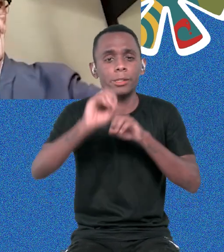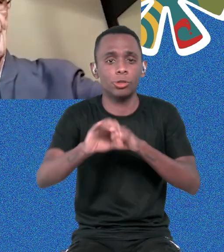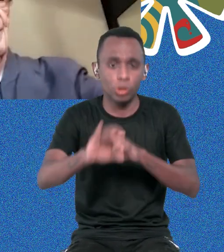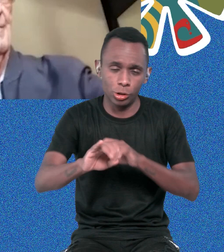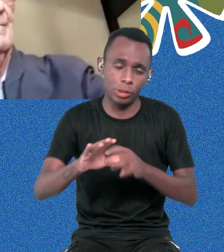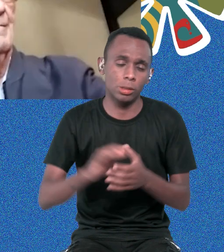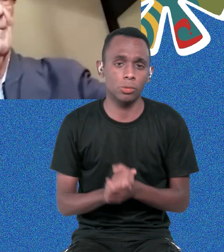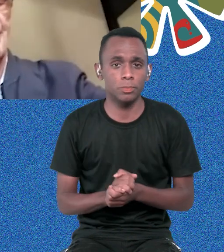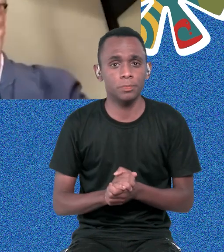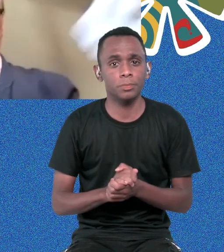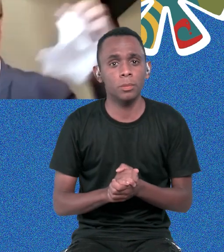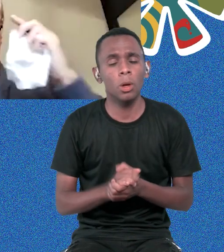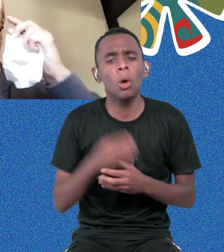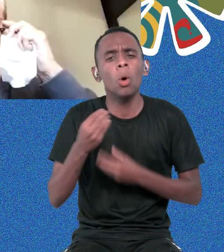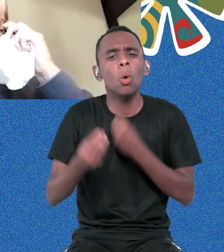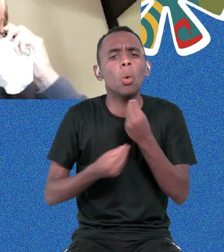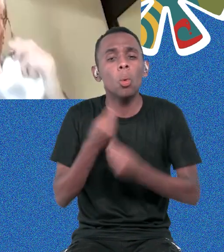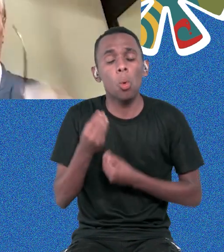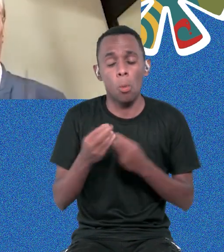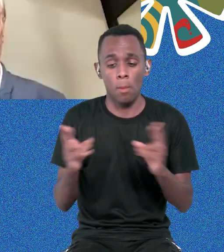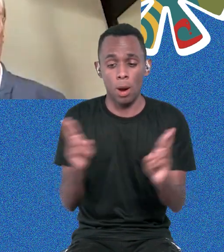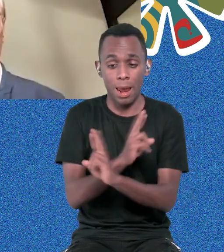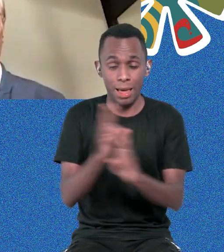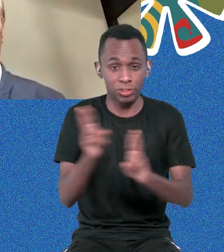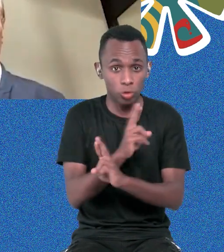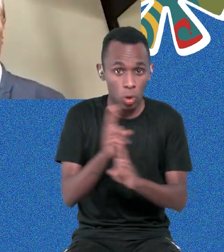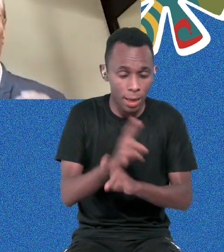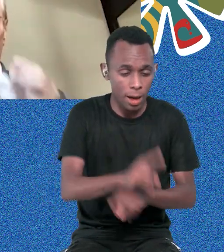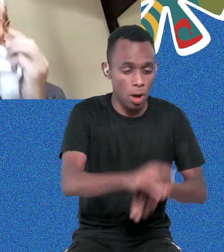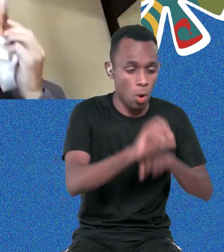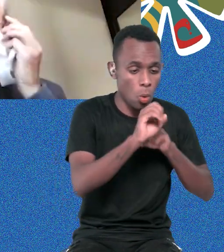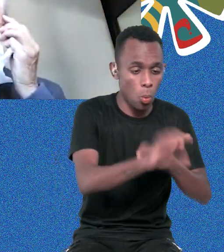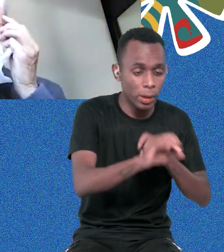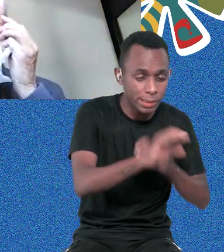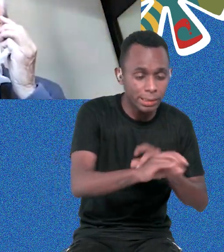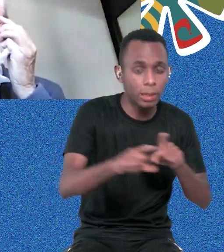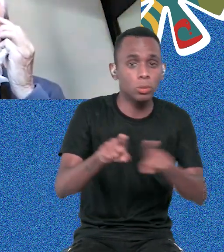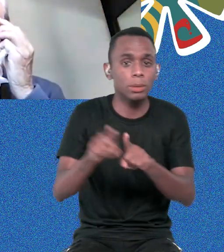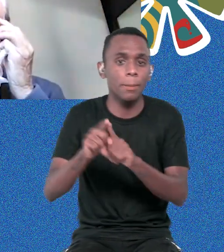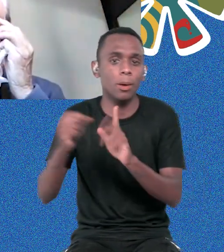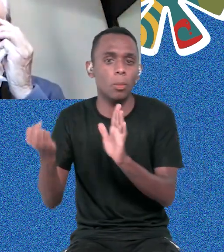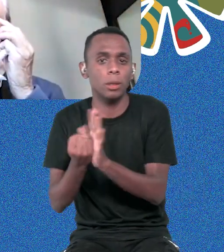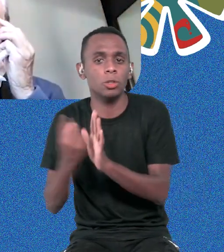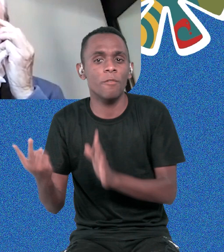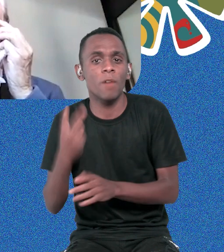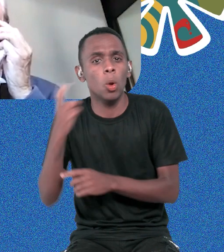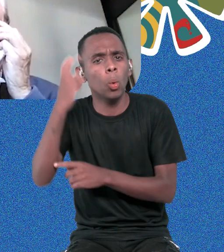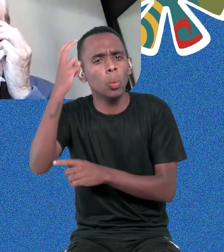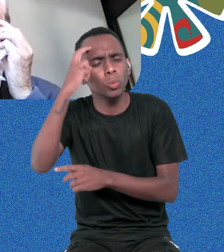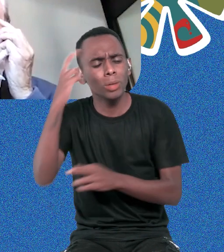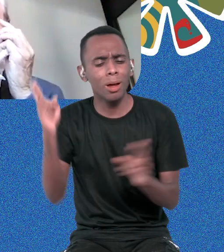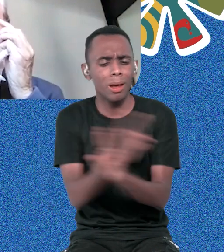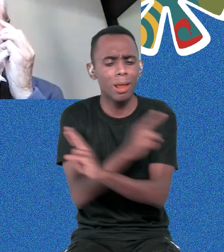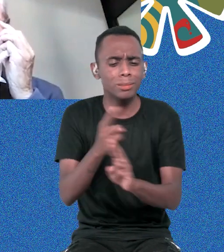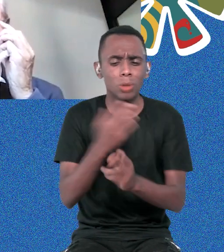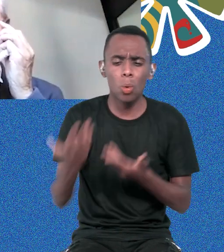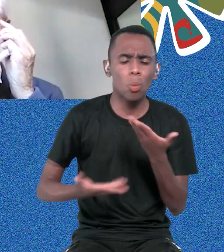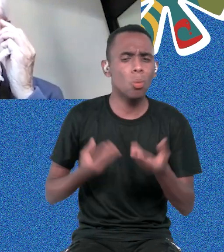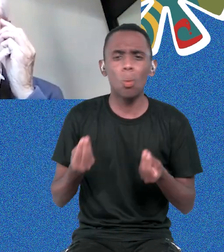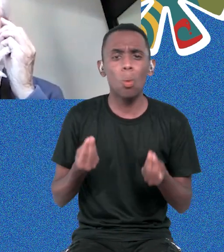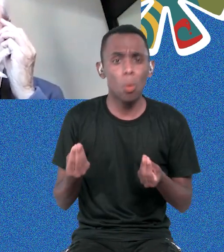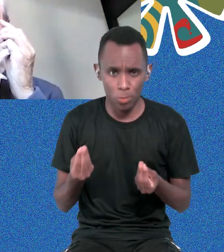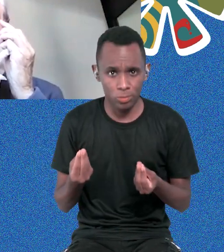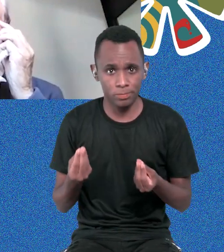educação. Ou seja, como relacionar a educação e o patrimônio cultural? Como relacionar